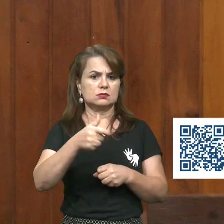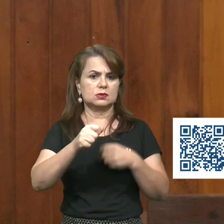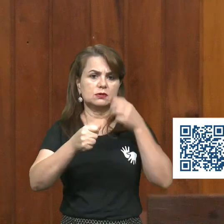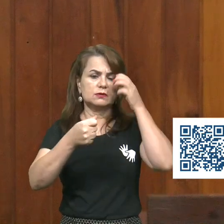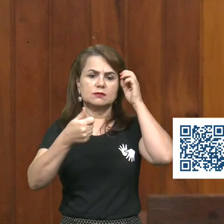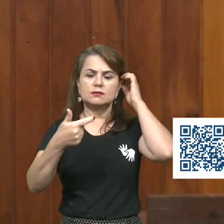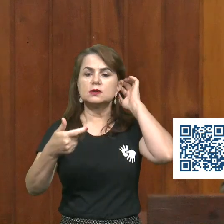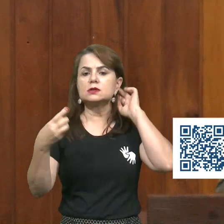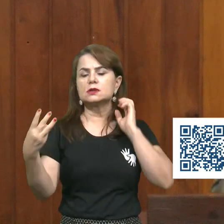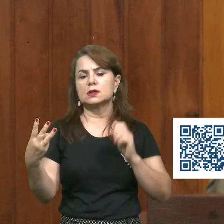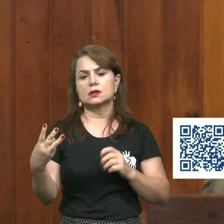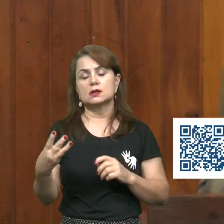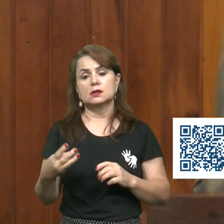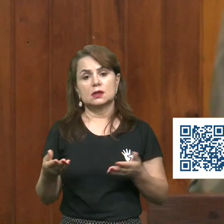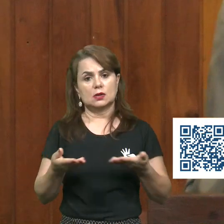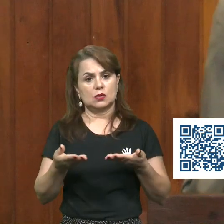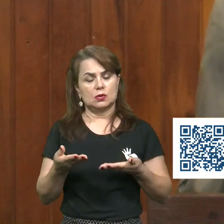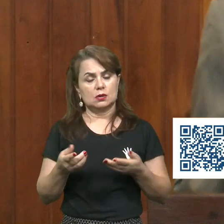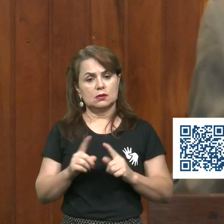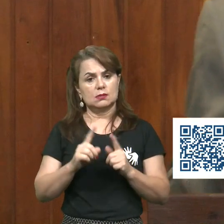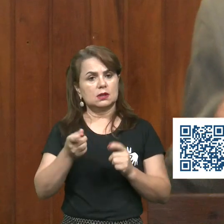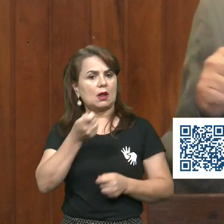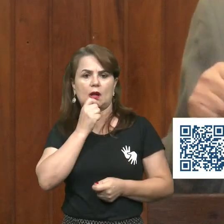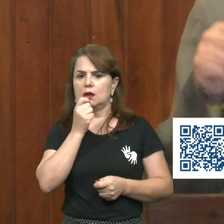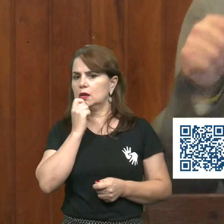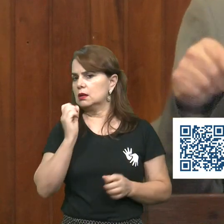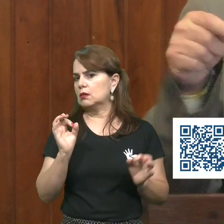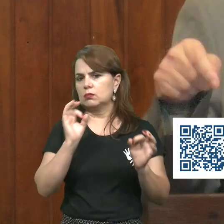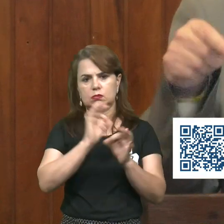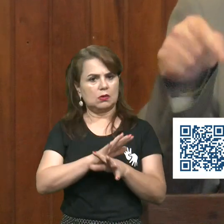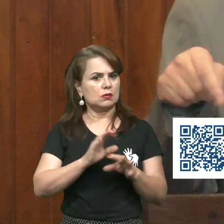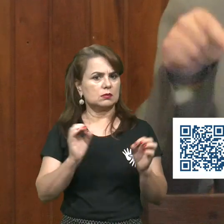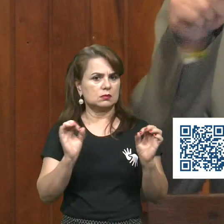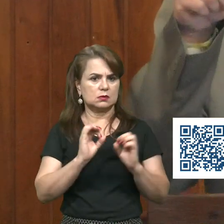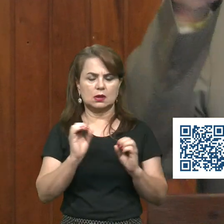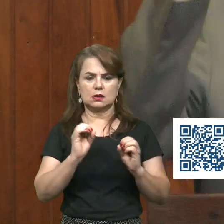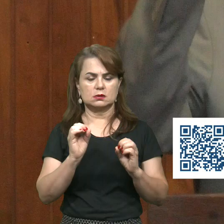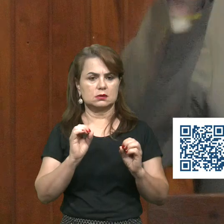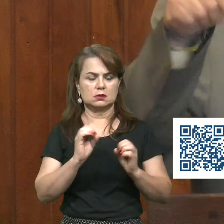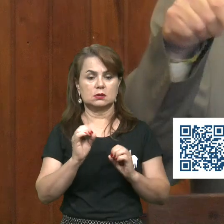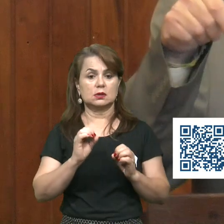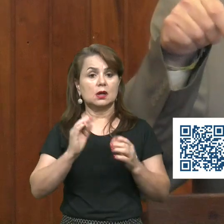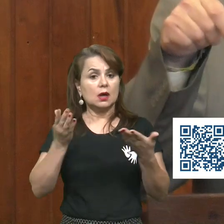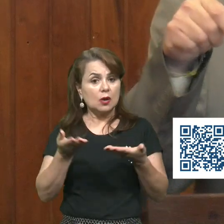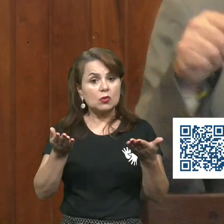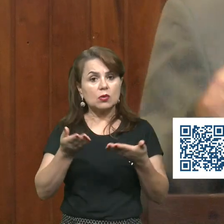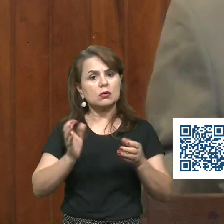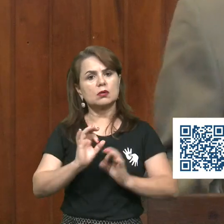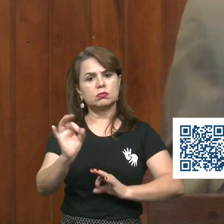não aconteceu, e recentemente, para o segundo semestre de 2025,